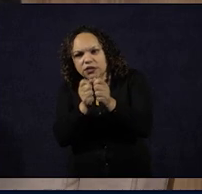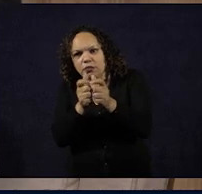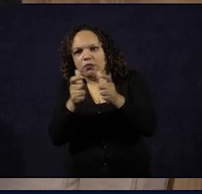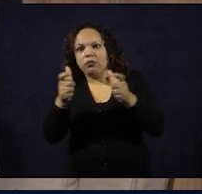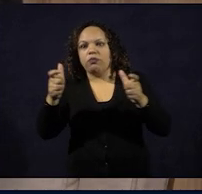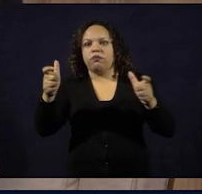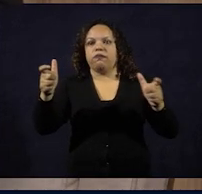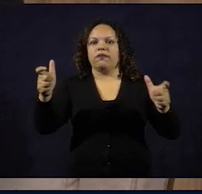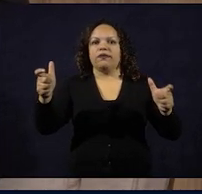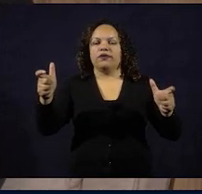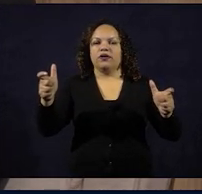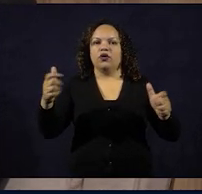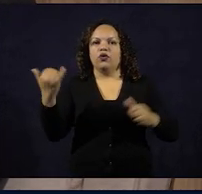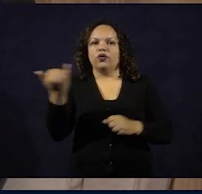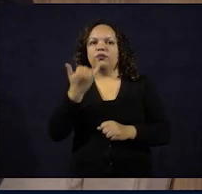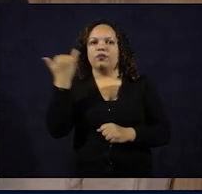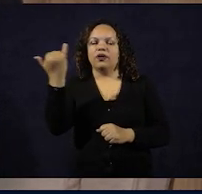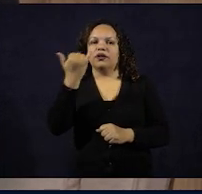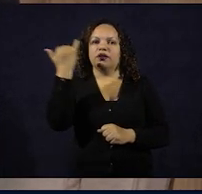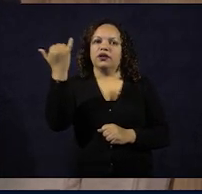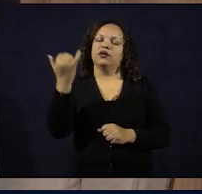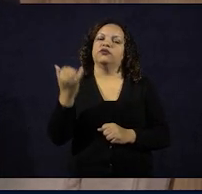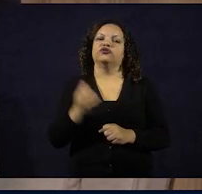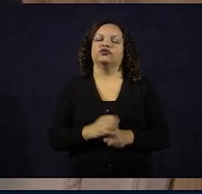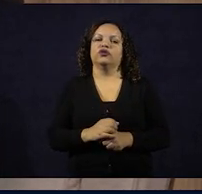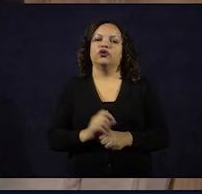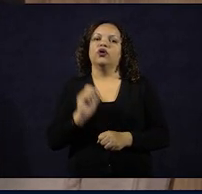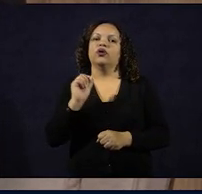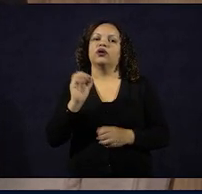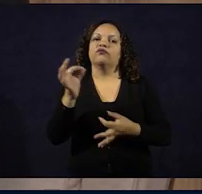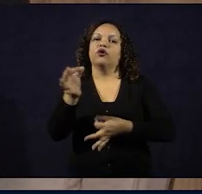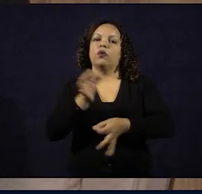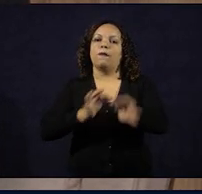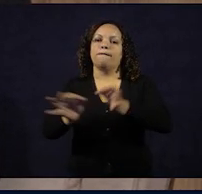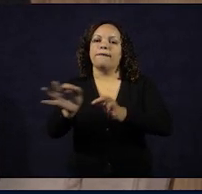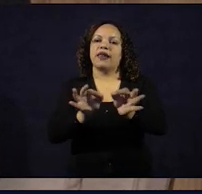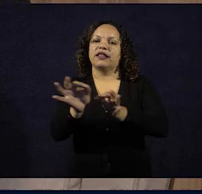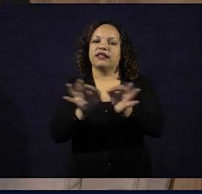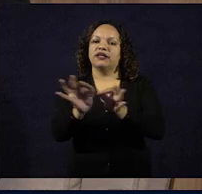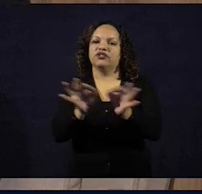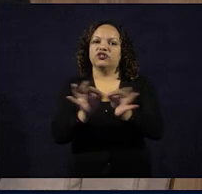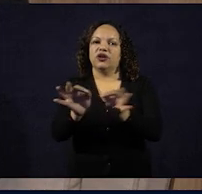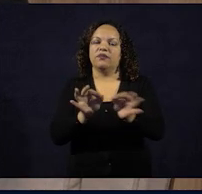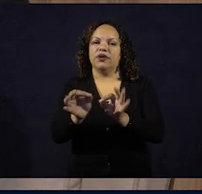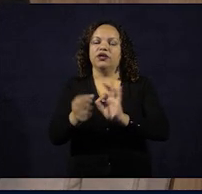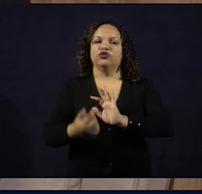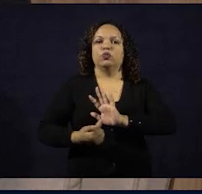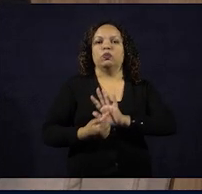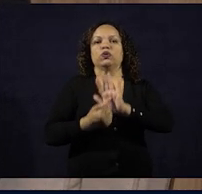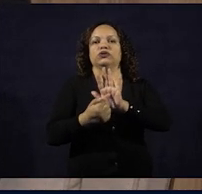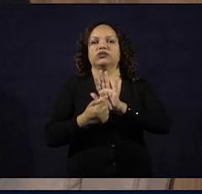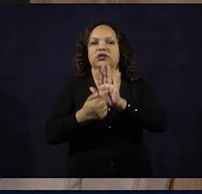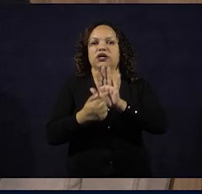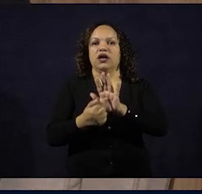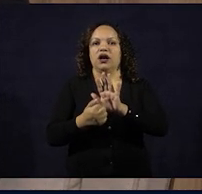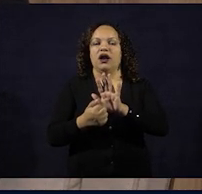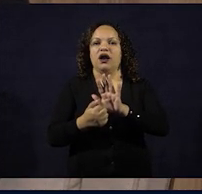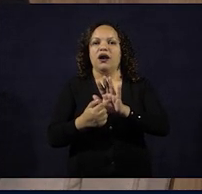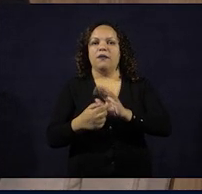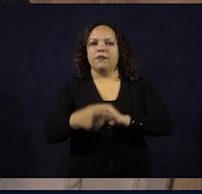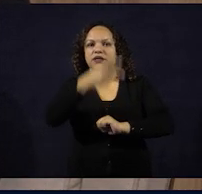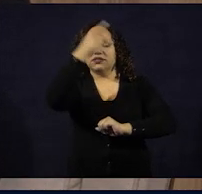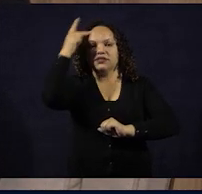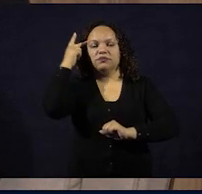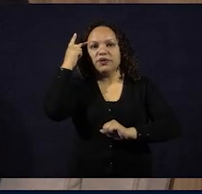Eu acho que o mais importante foi muito planejamento foi muito mostrar para o